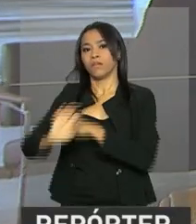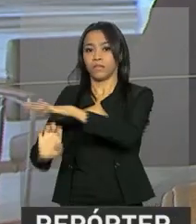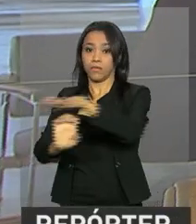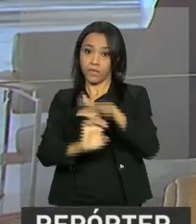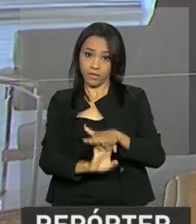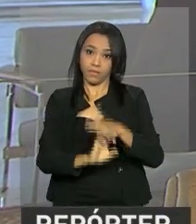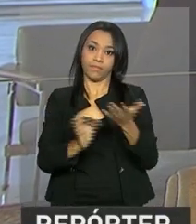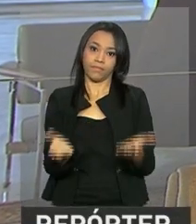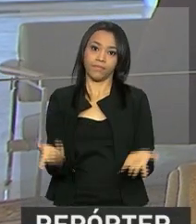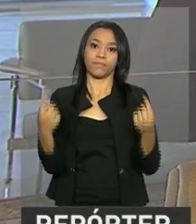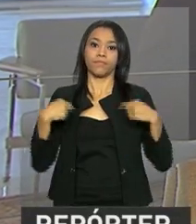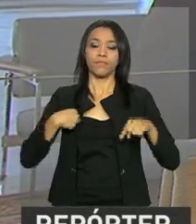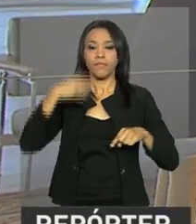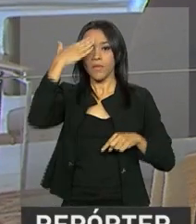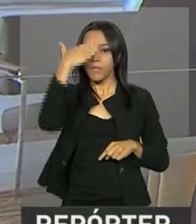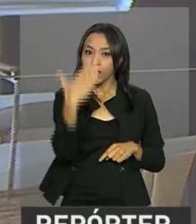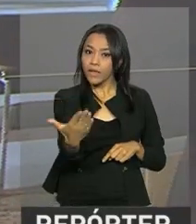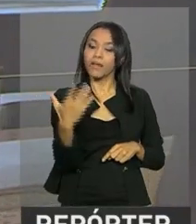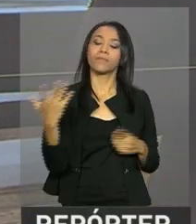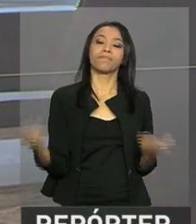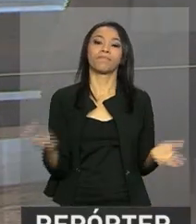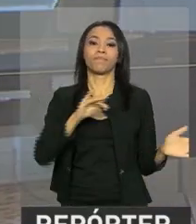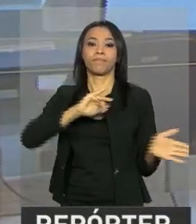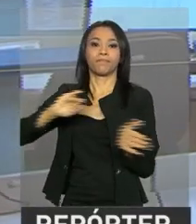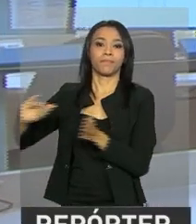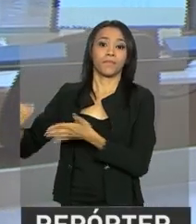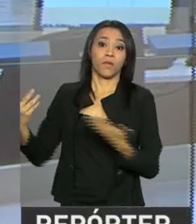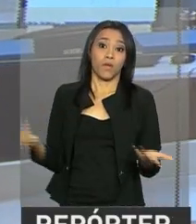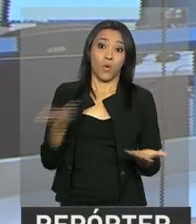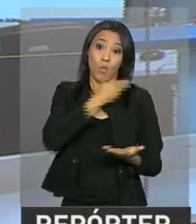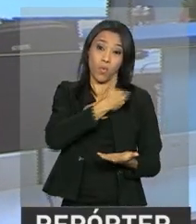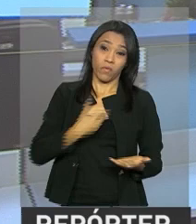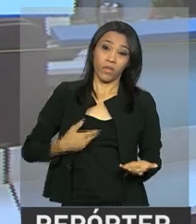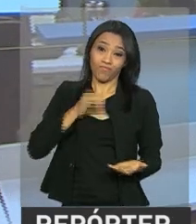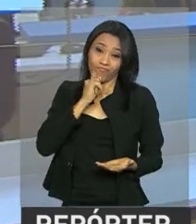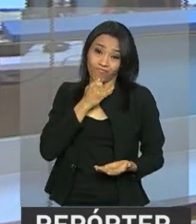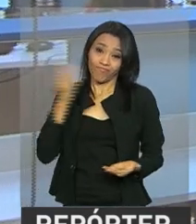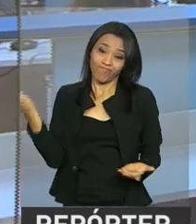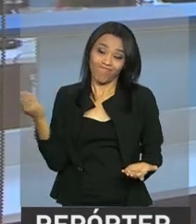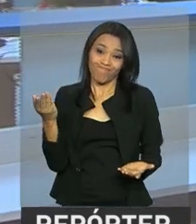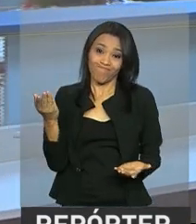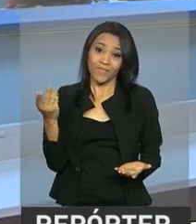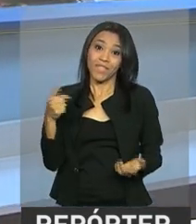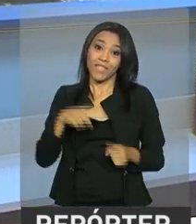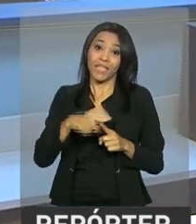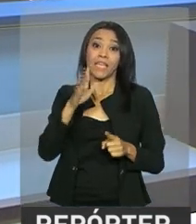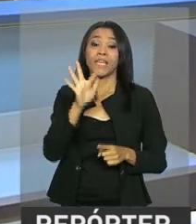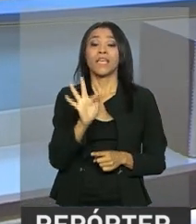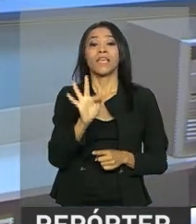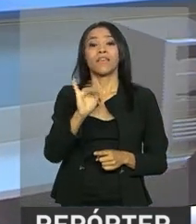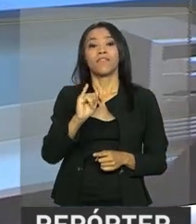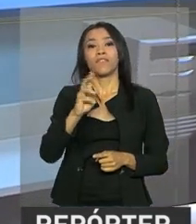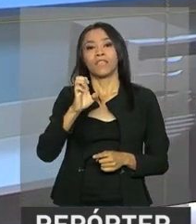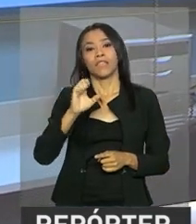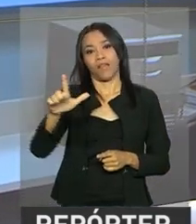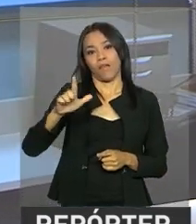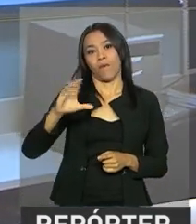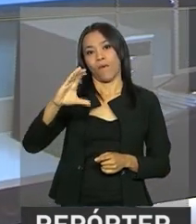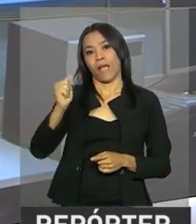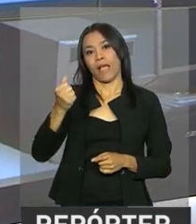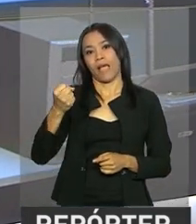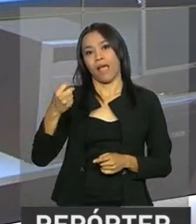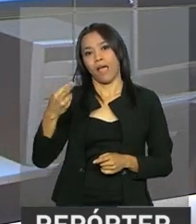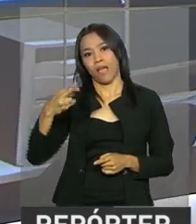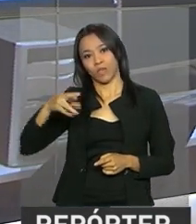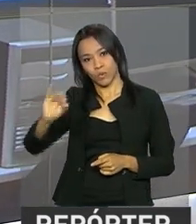Obrigada, João Pedro, pelas suas informações. E olha, o governo brasileiro lamentou a morte de Fidel Castro. Em nota, o presidente Michel